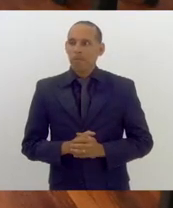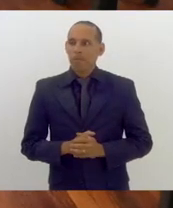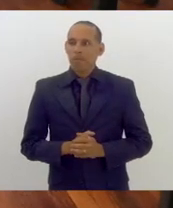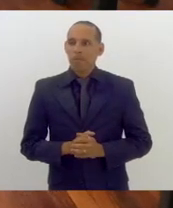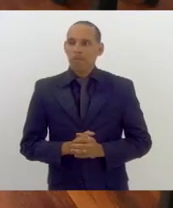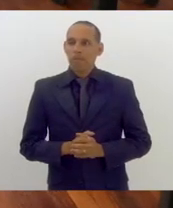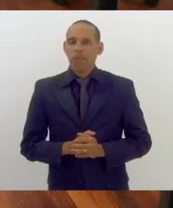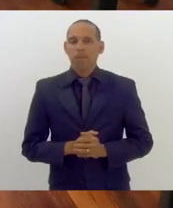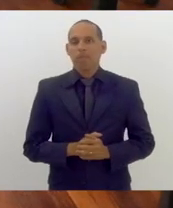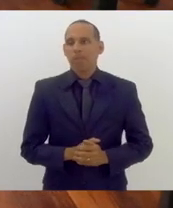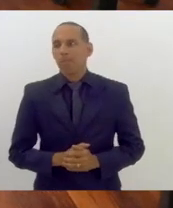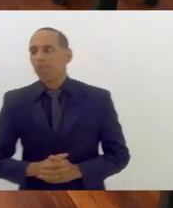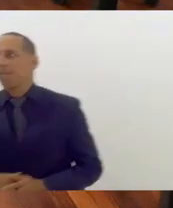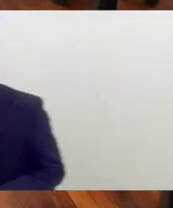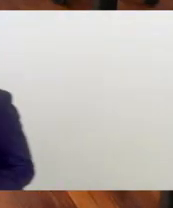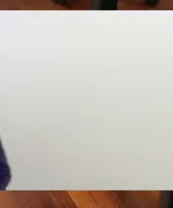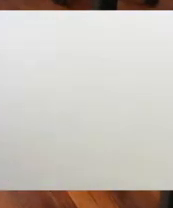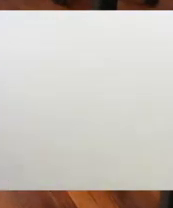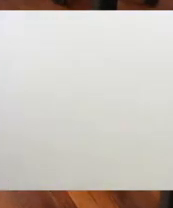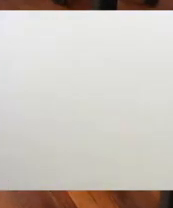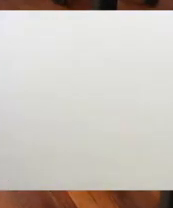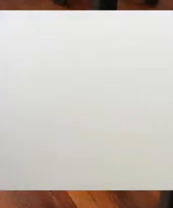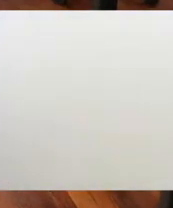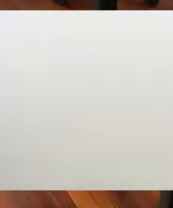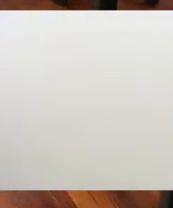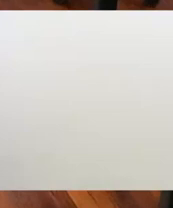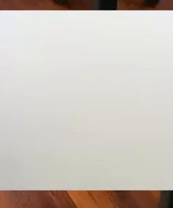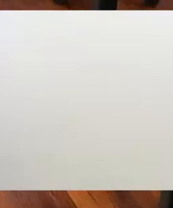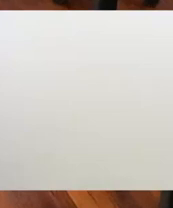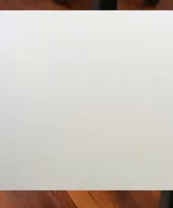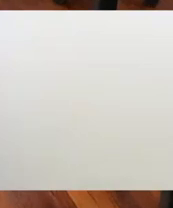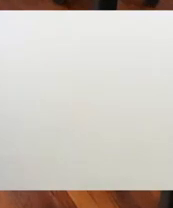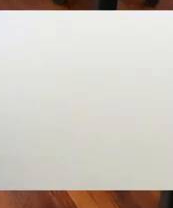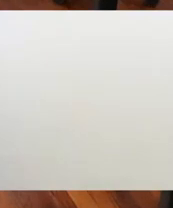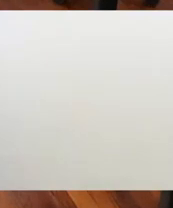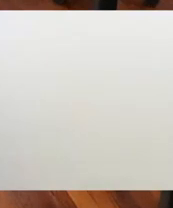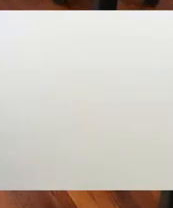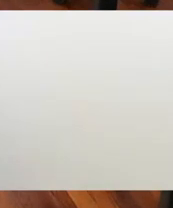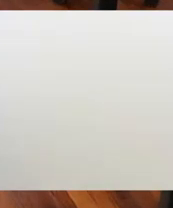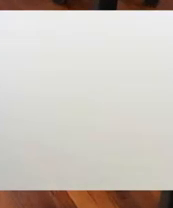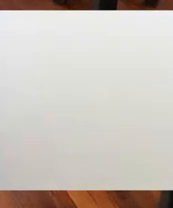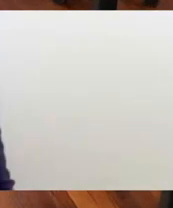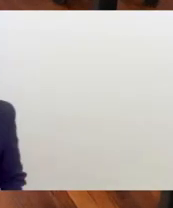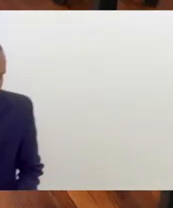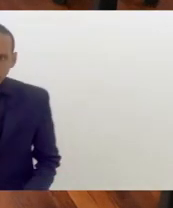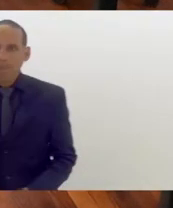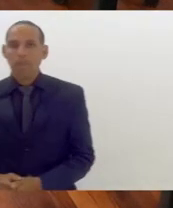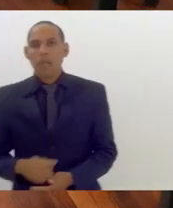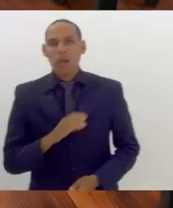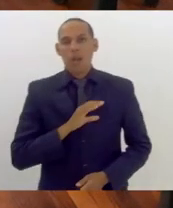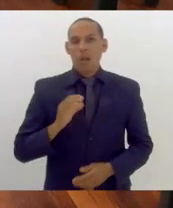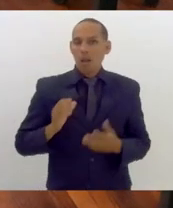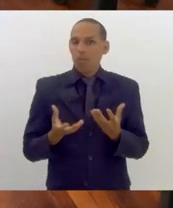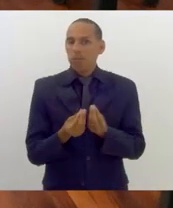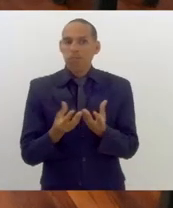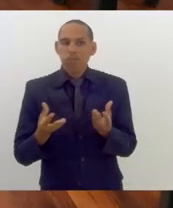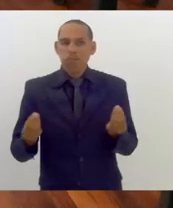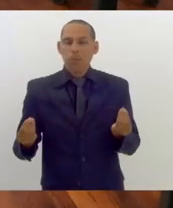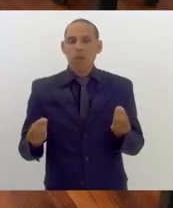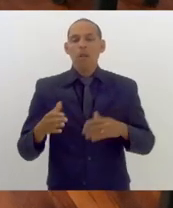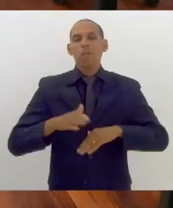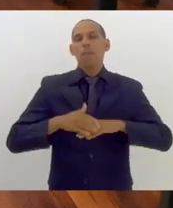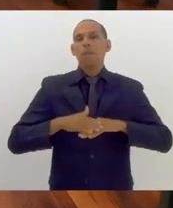da audiência aqui conosco e como nós estamos no final do ano acontece que muitas comissões são fazendo